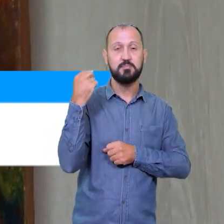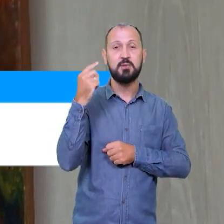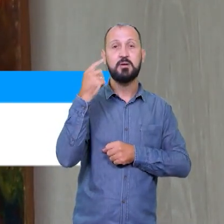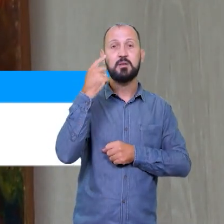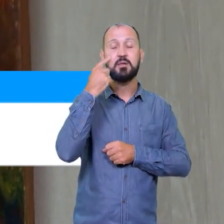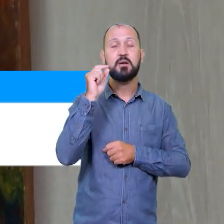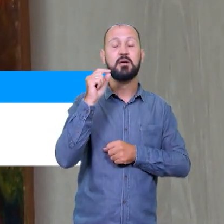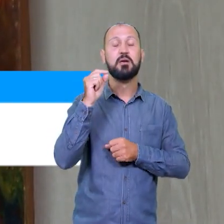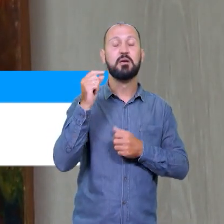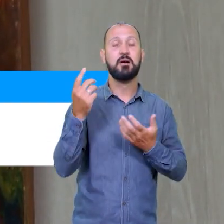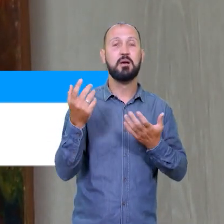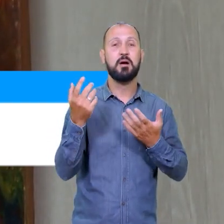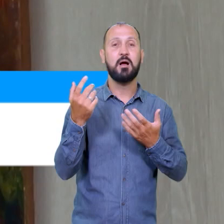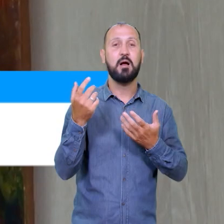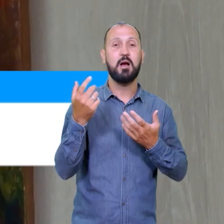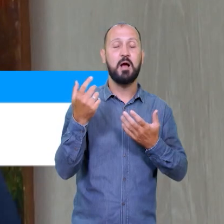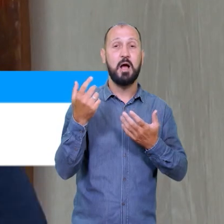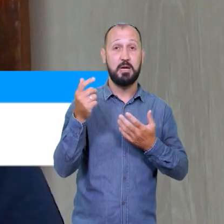data que